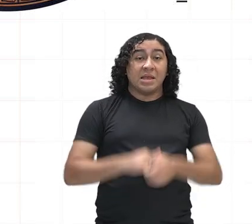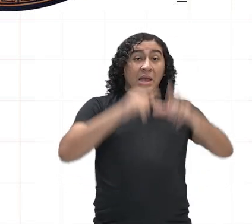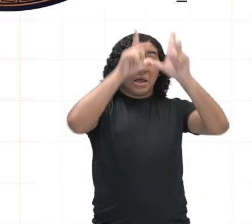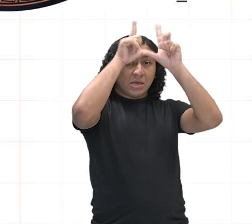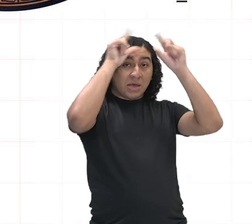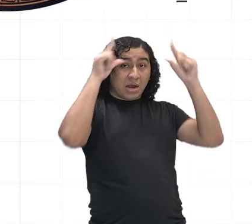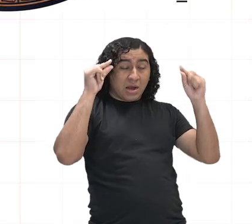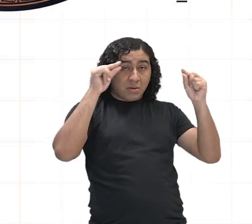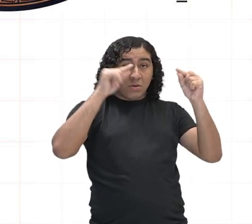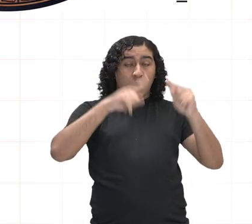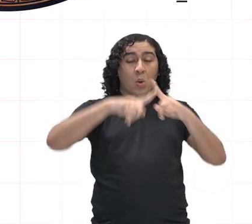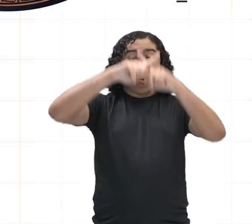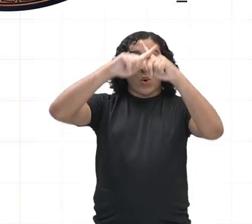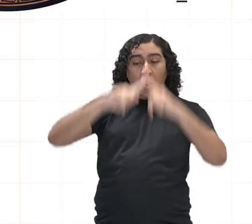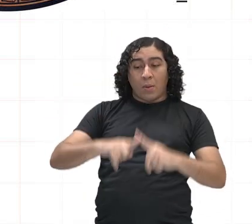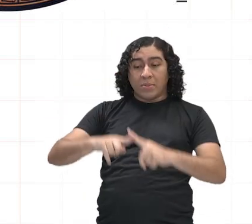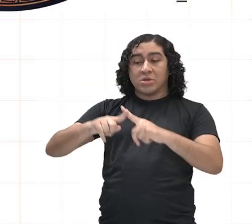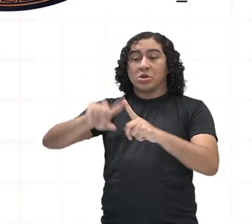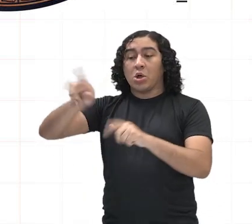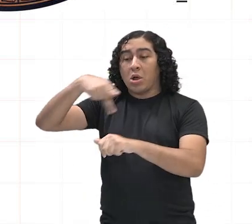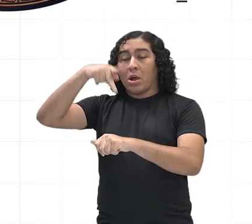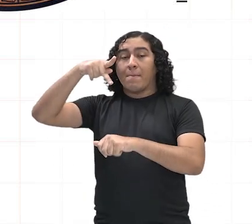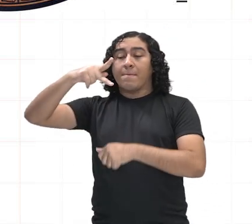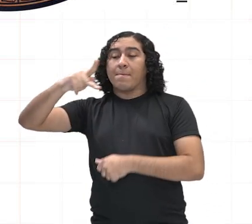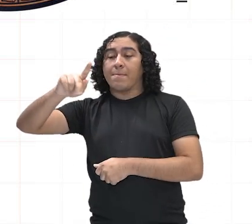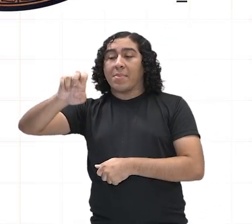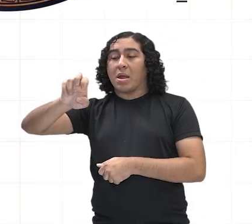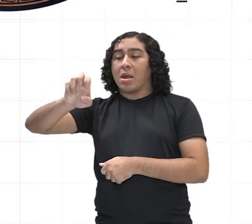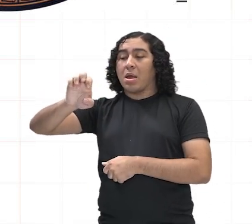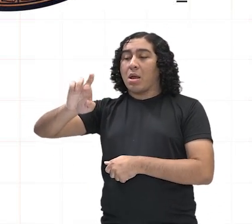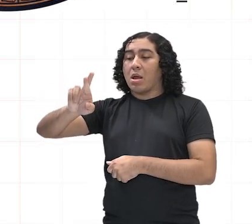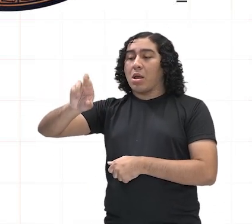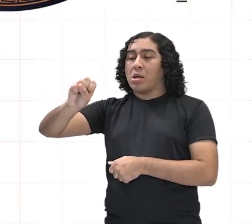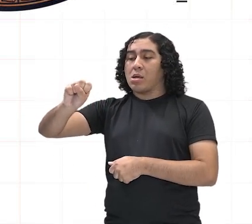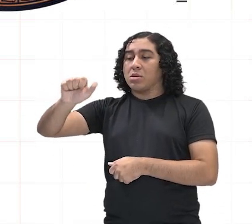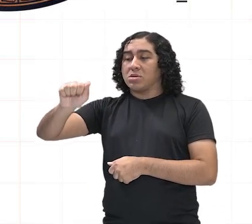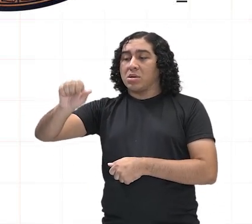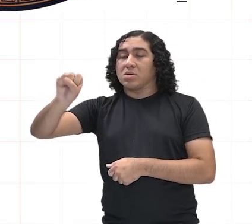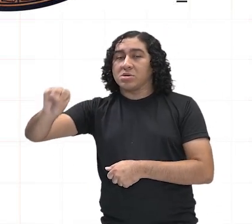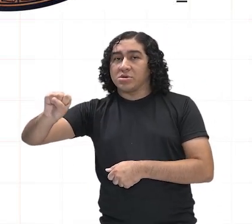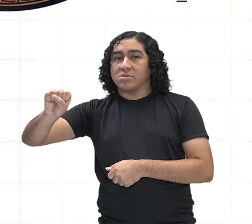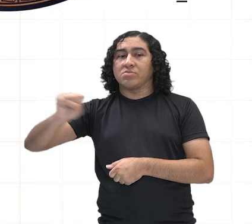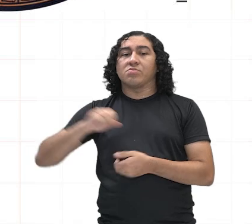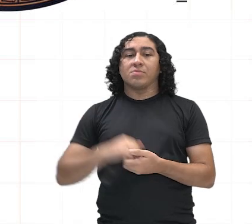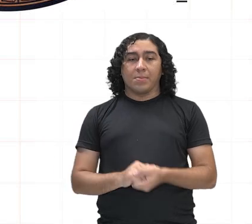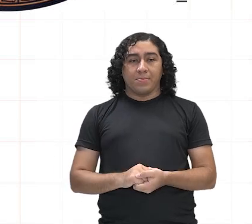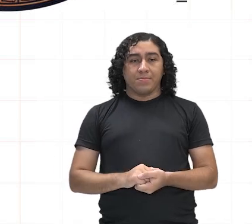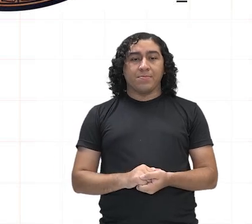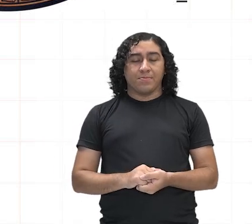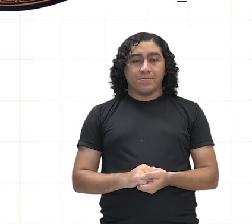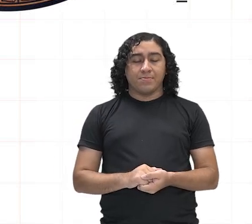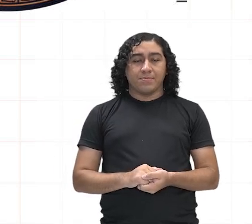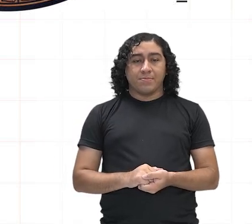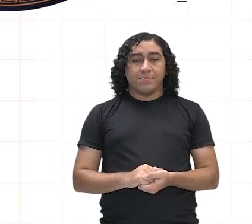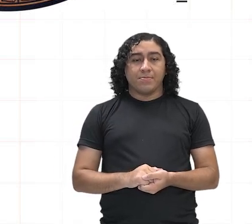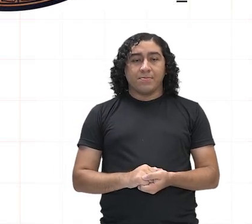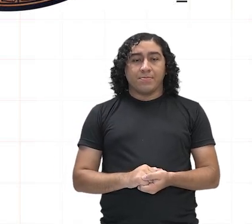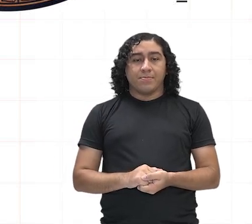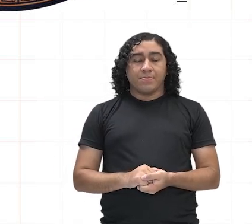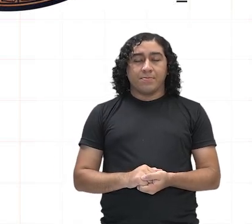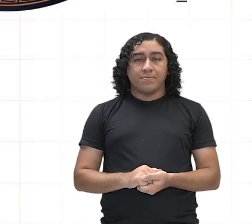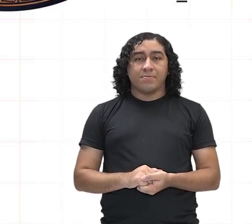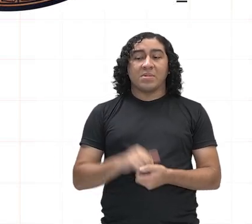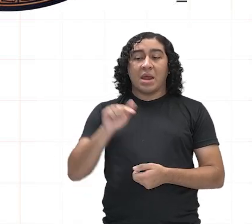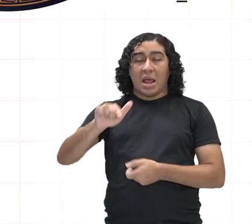persas, tá? Que era lá, então, do Dario, do Xerxes, que também eram conhecidos como médios, por isso, guerras médicas. As